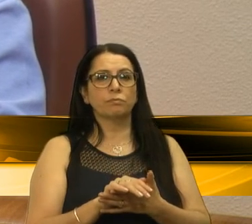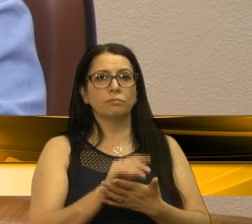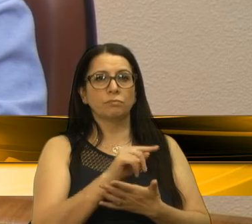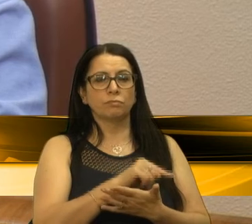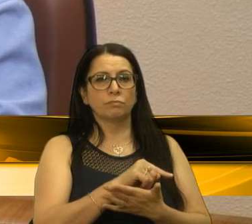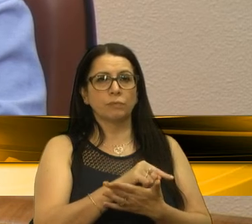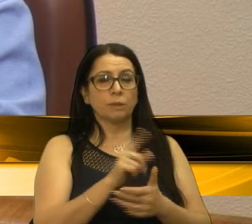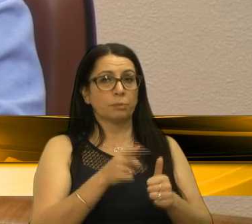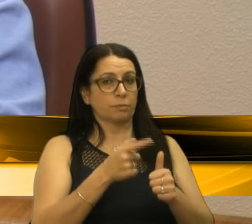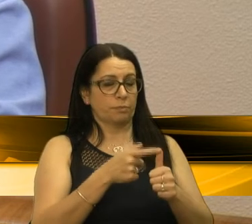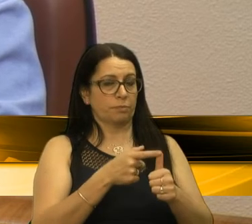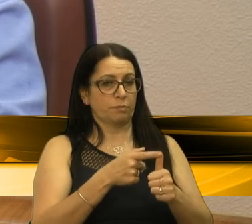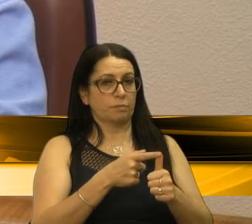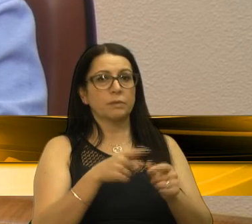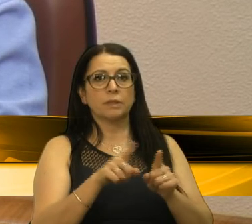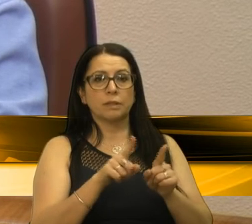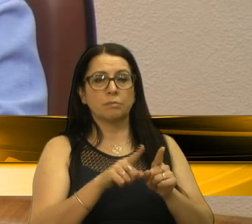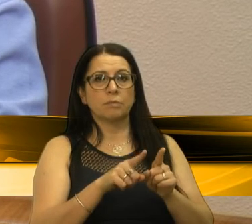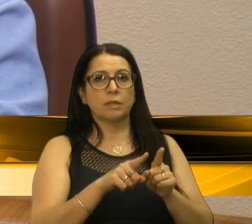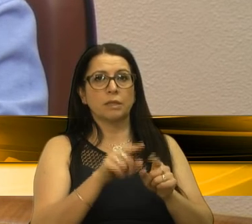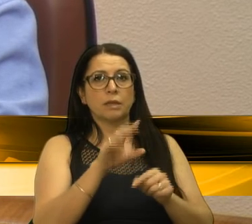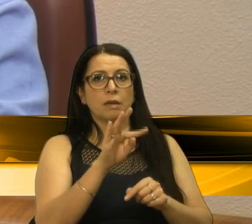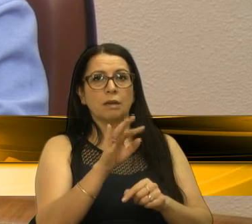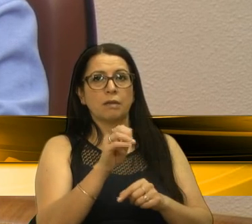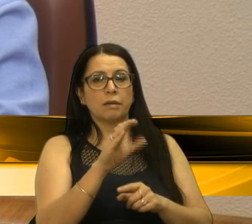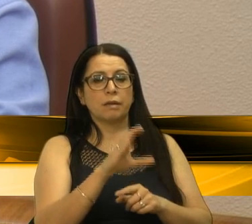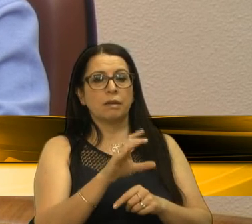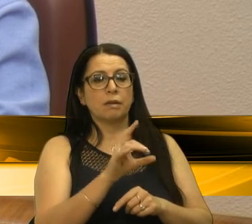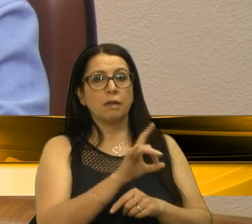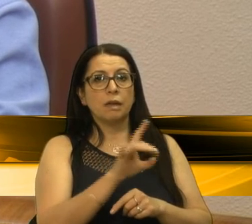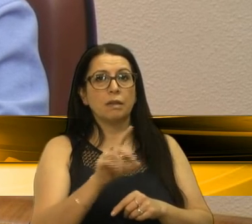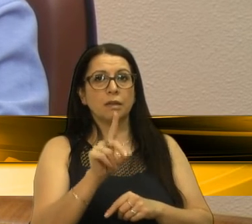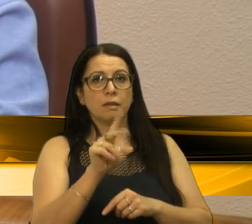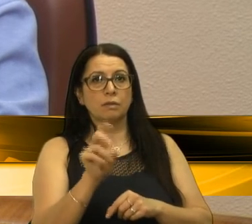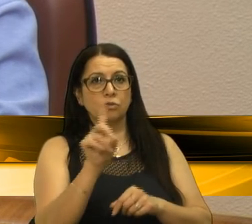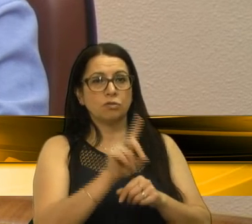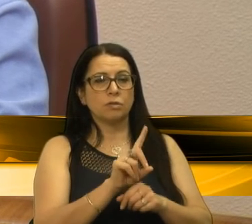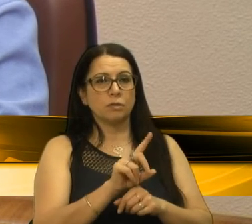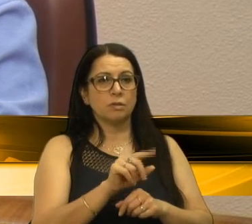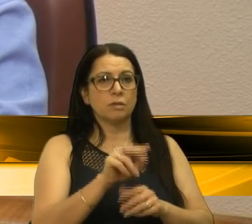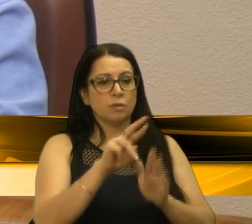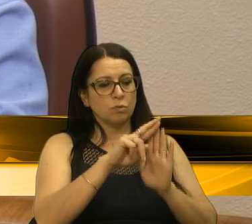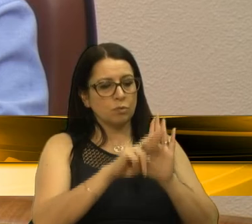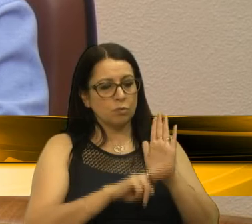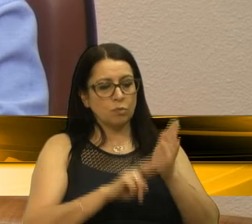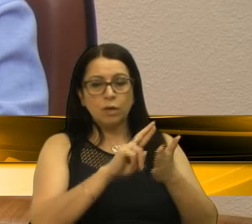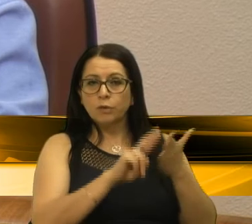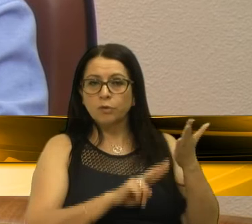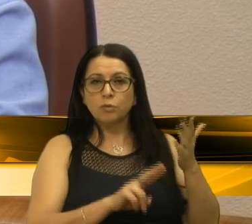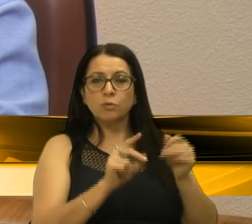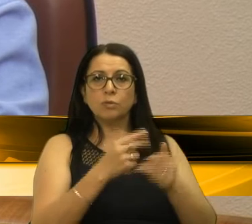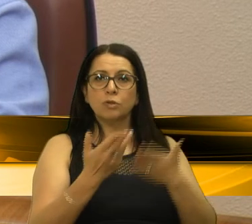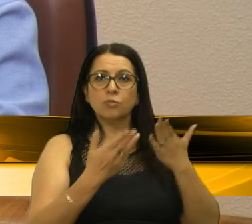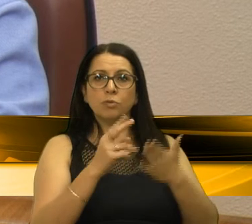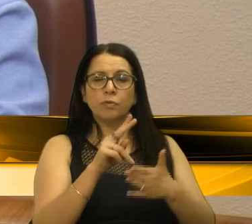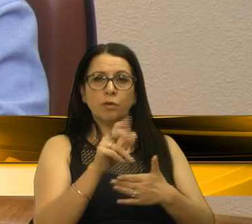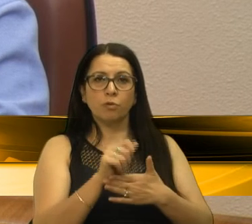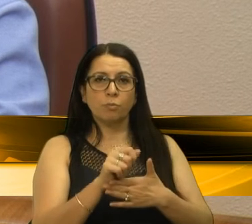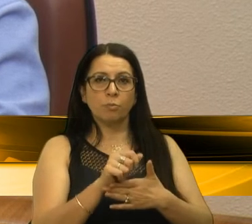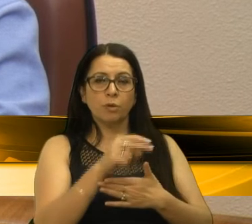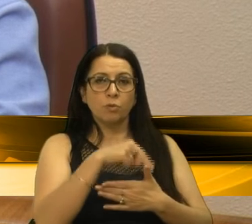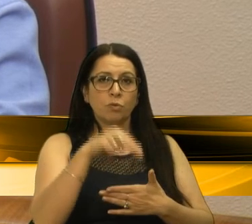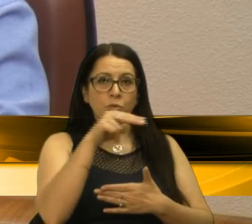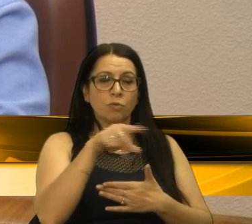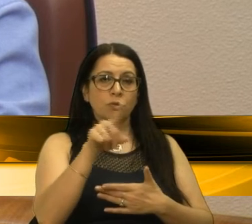Freitas, primeiro, também a cláusula do TAC, a cada 15 dias nós mandamos um relatório dos atendimentos que são feitos na UPA Zona Norte. Esses relatórios que